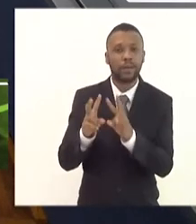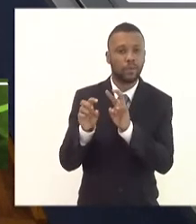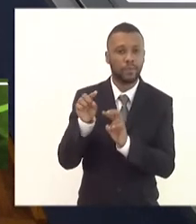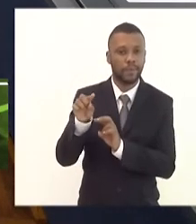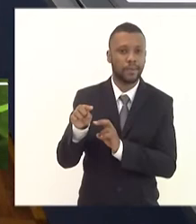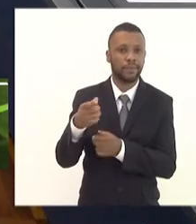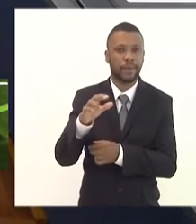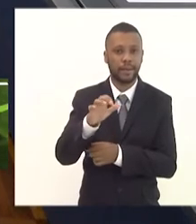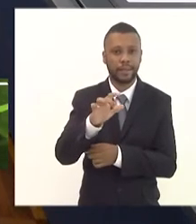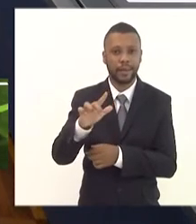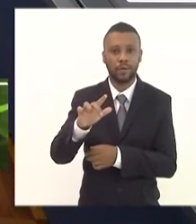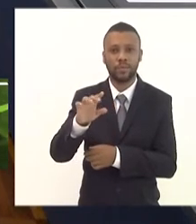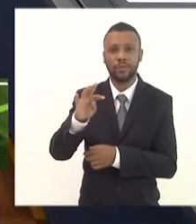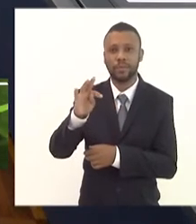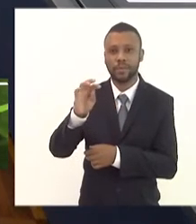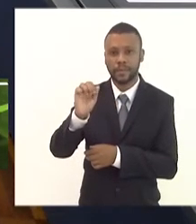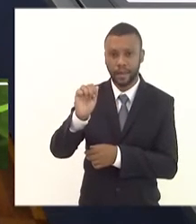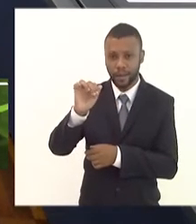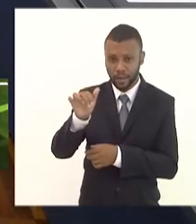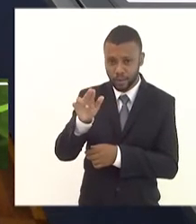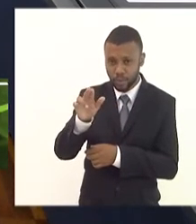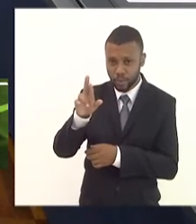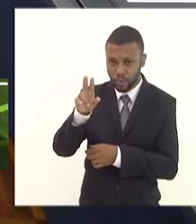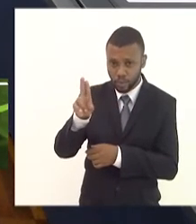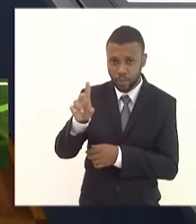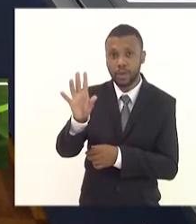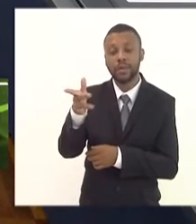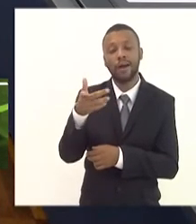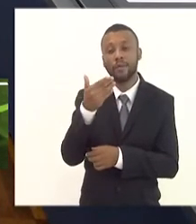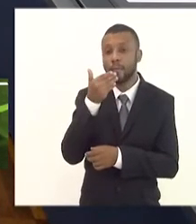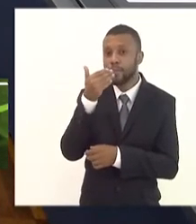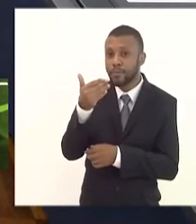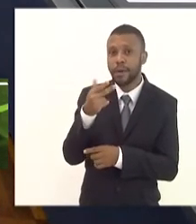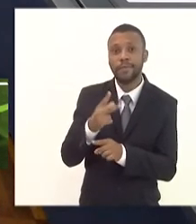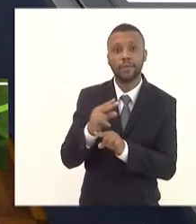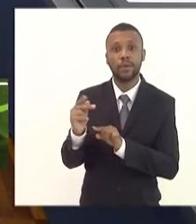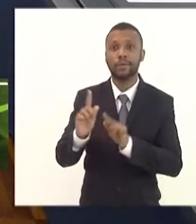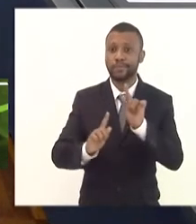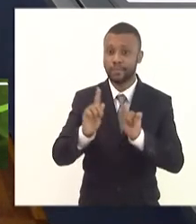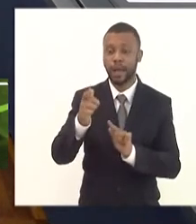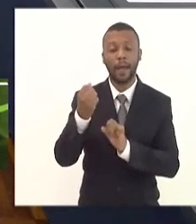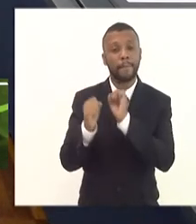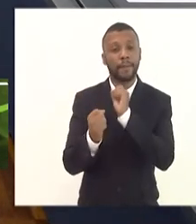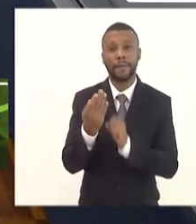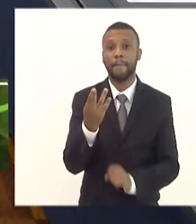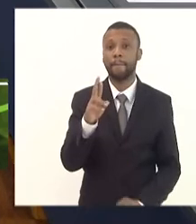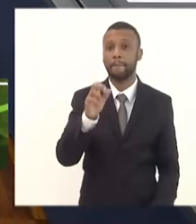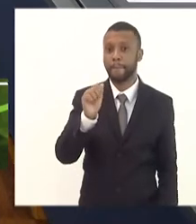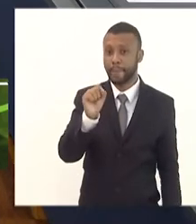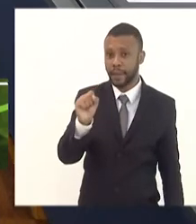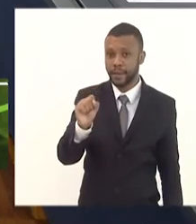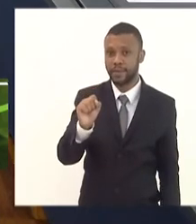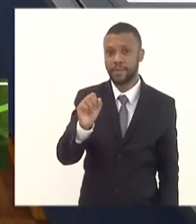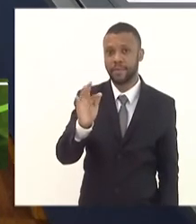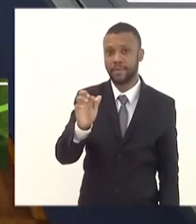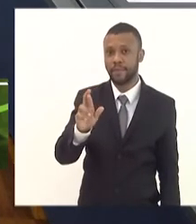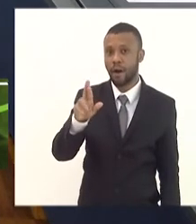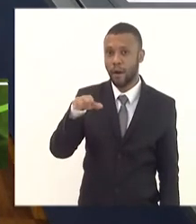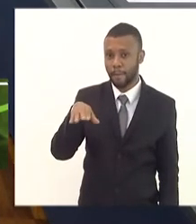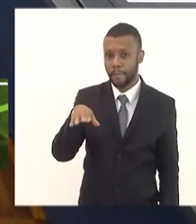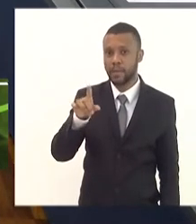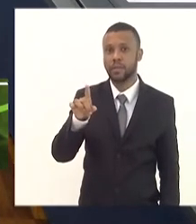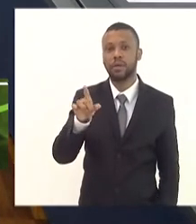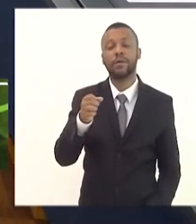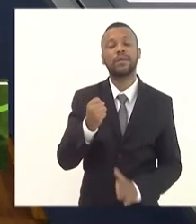Então, já foi licitado, a vencedora é a empresa Brasform. Esse contrato é